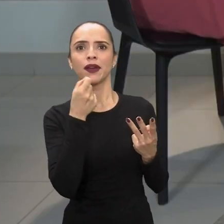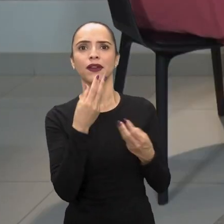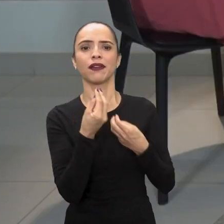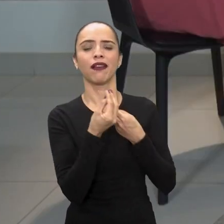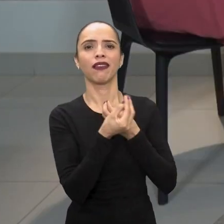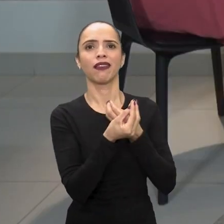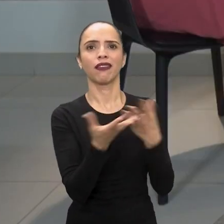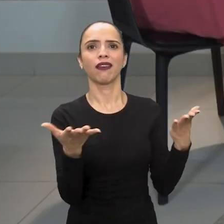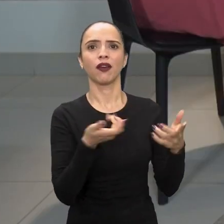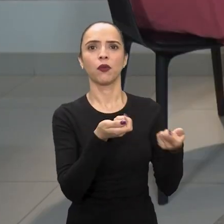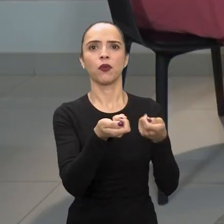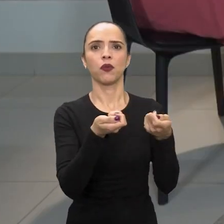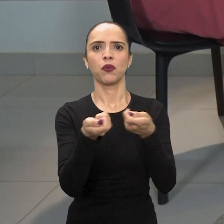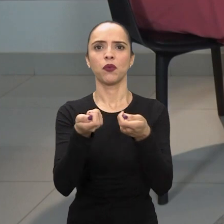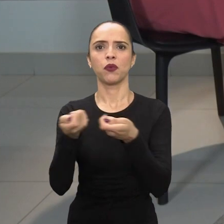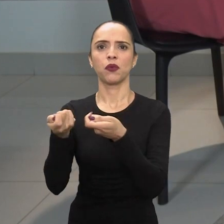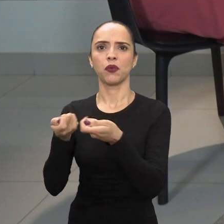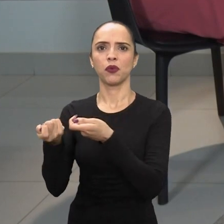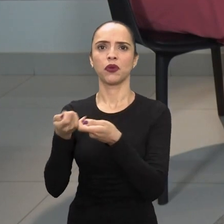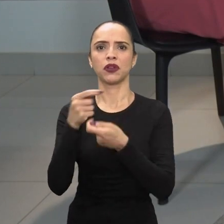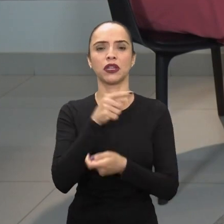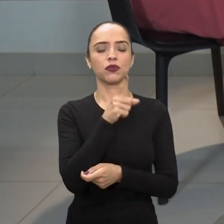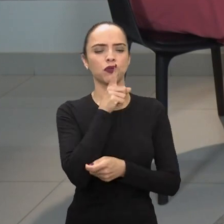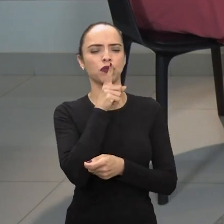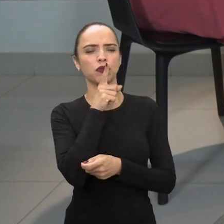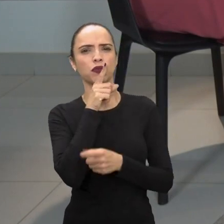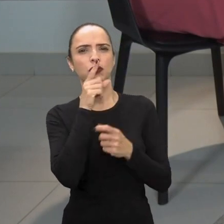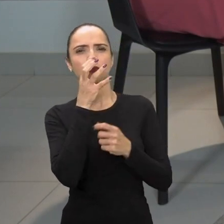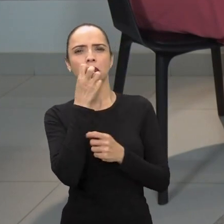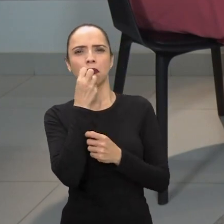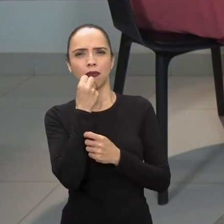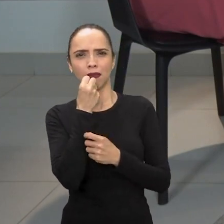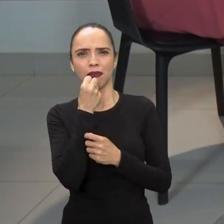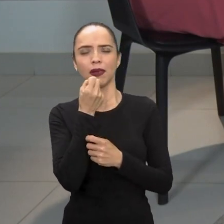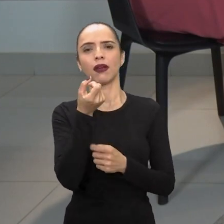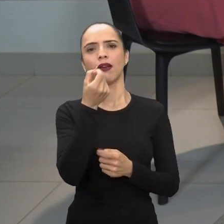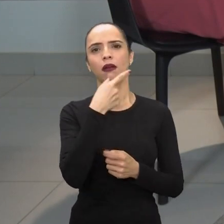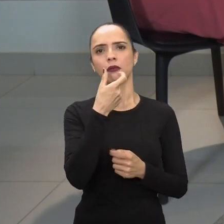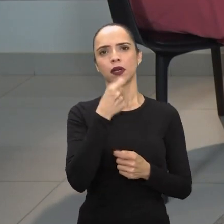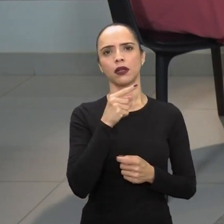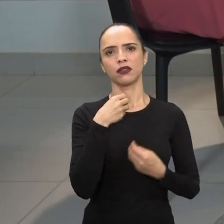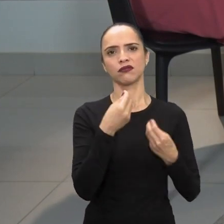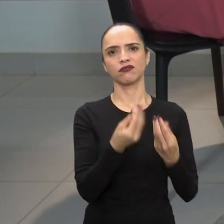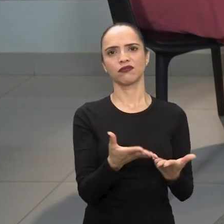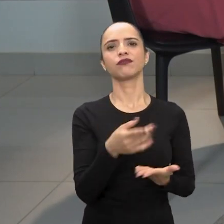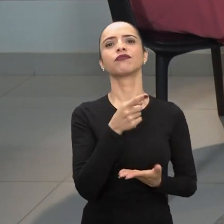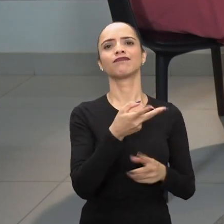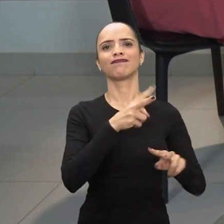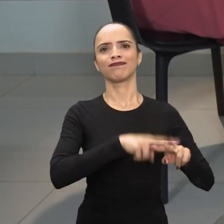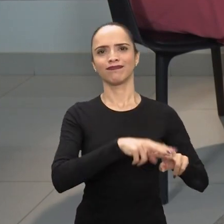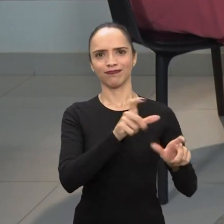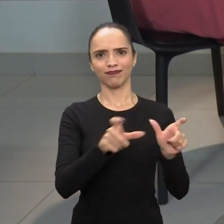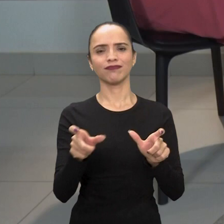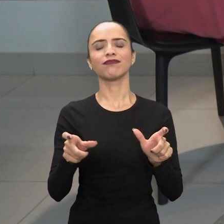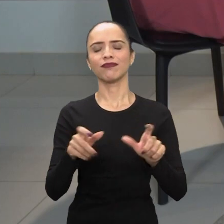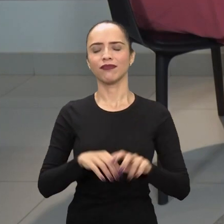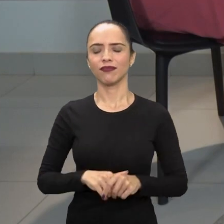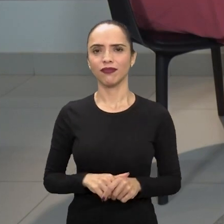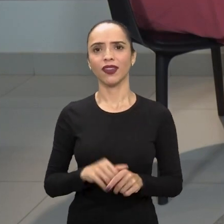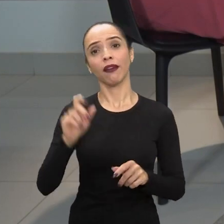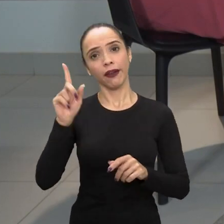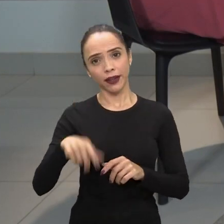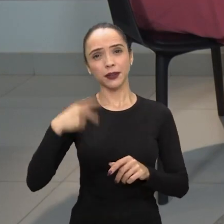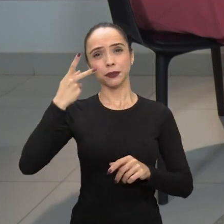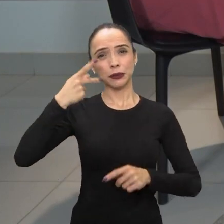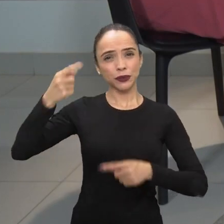controlar aquelas pessoas né controlar mesmo com remédio né quer dizer essa é a política pública é destinada de segurança pública